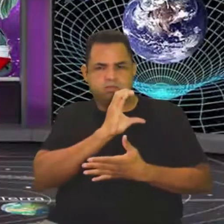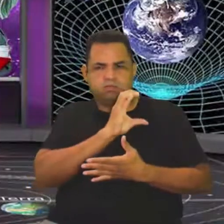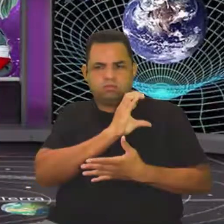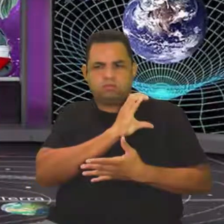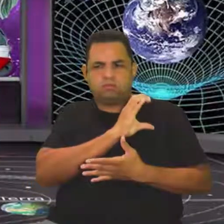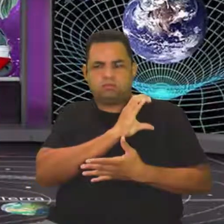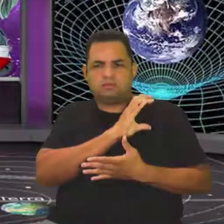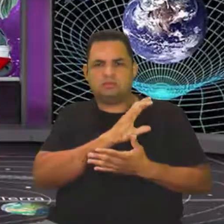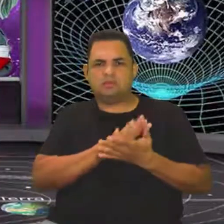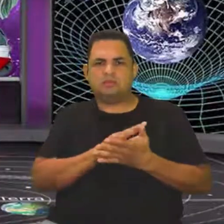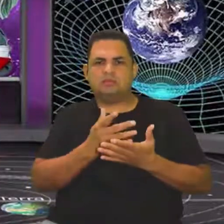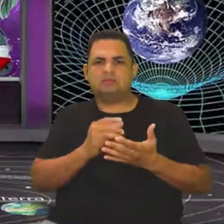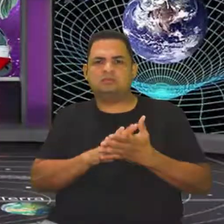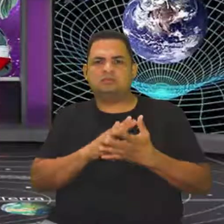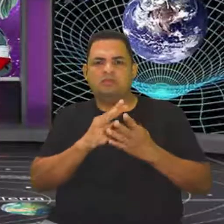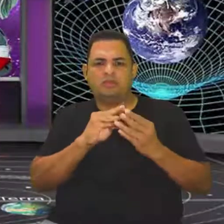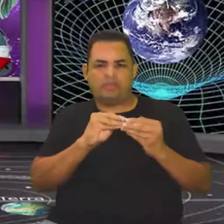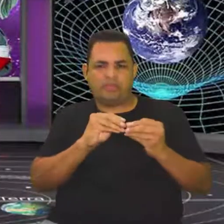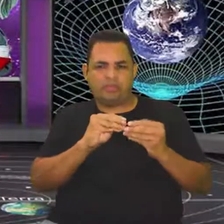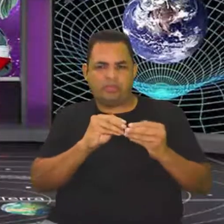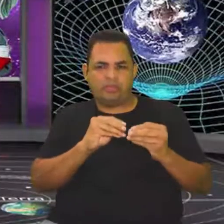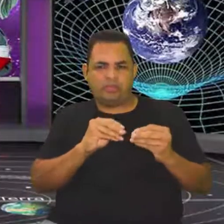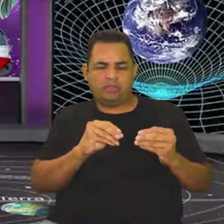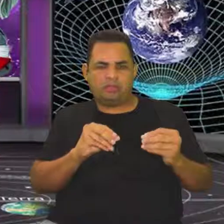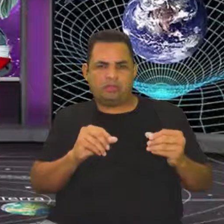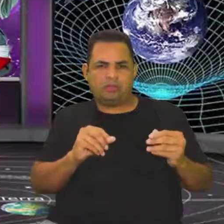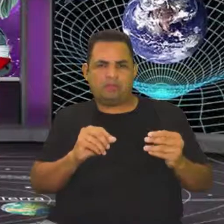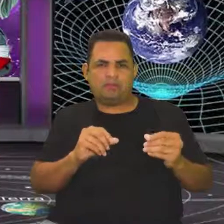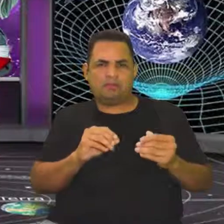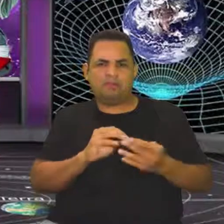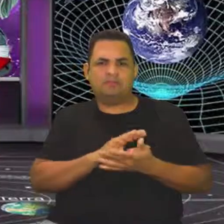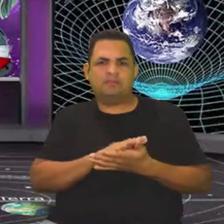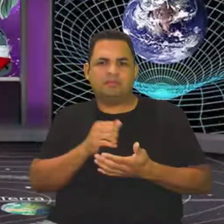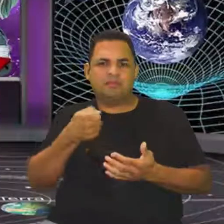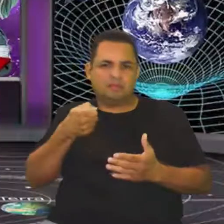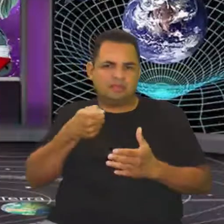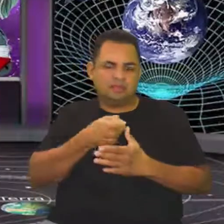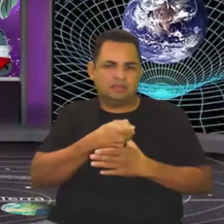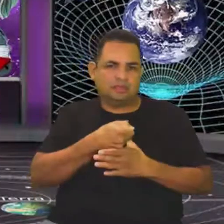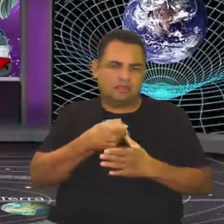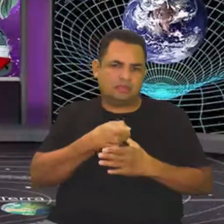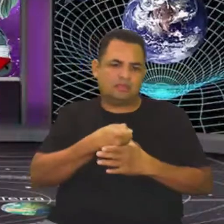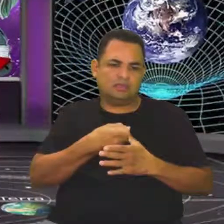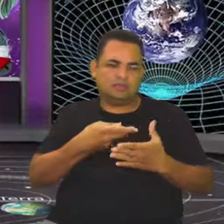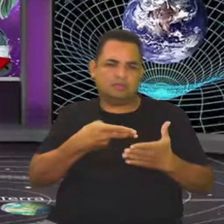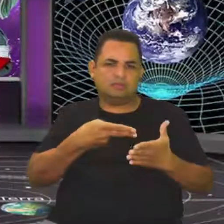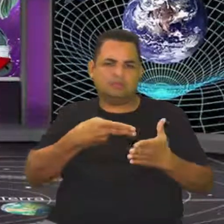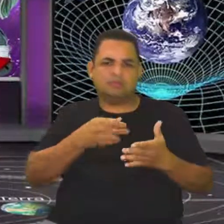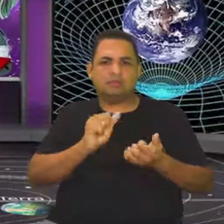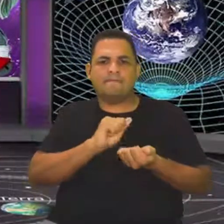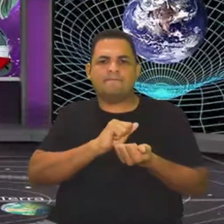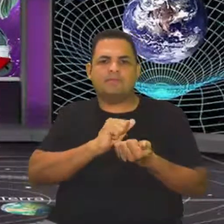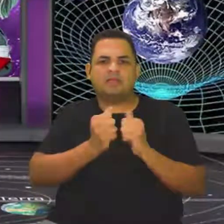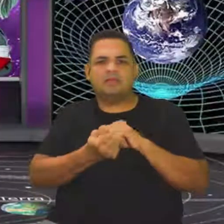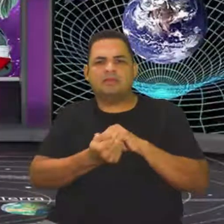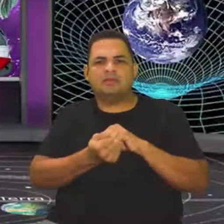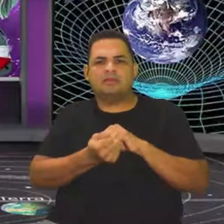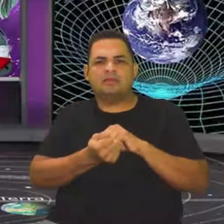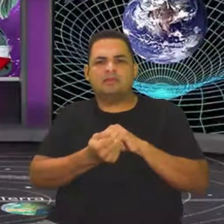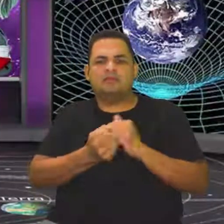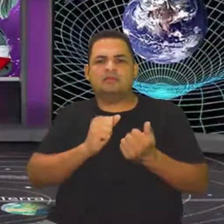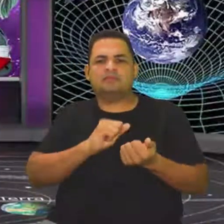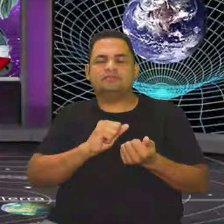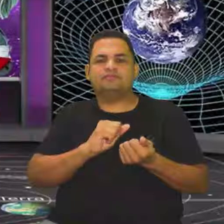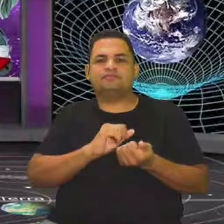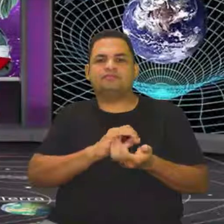muito. O que aconteceu? Derreteu um pouco lá do meu adaptador. Então tem que ter cuidado também